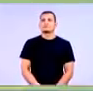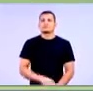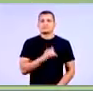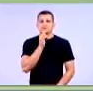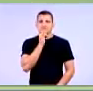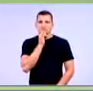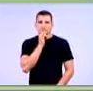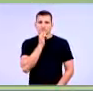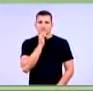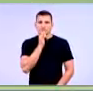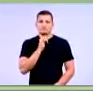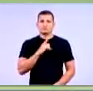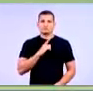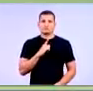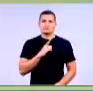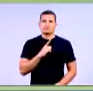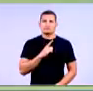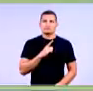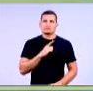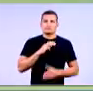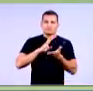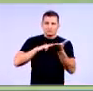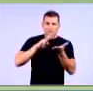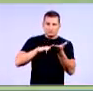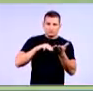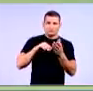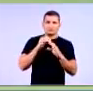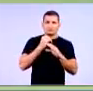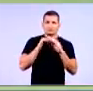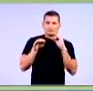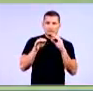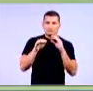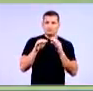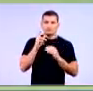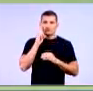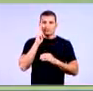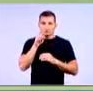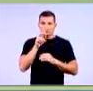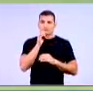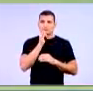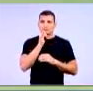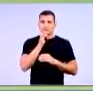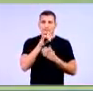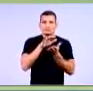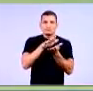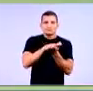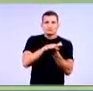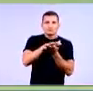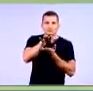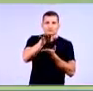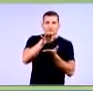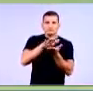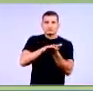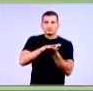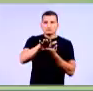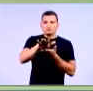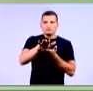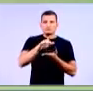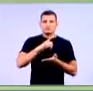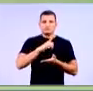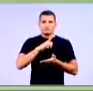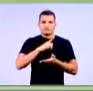gente contextualizar, método e mensagem. Então, observe esse exemplo da impressora, né? Então, eu tenho aqui uma classe onde eu vou ter que cadastrar